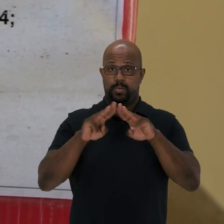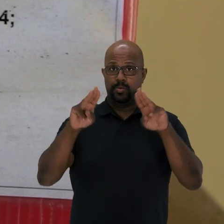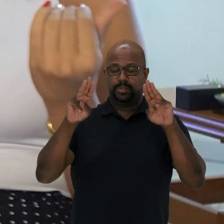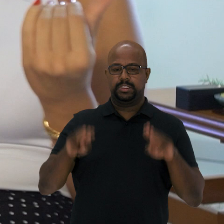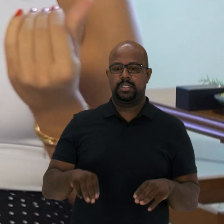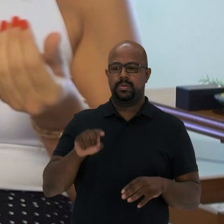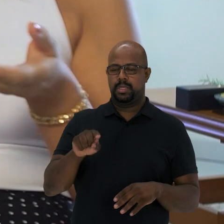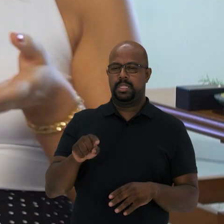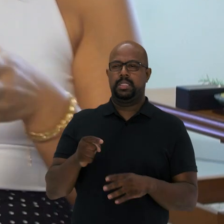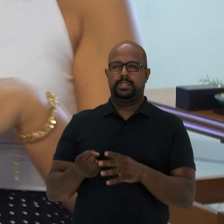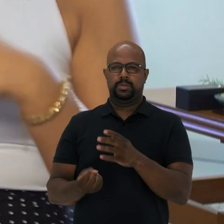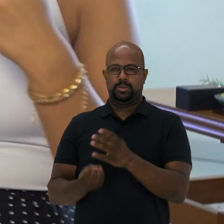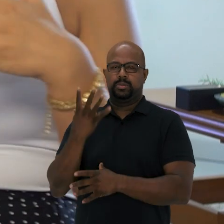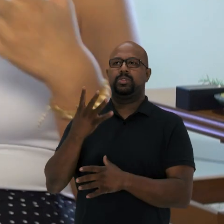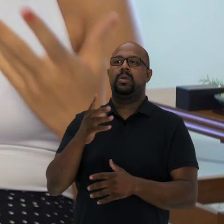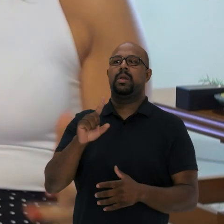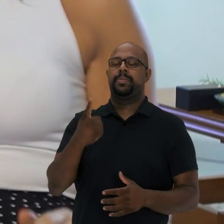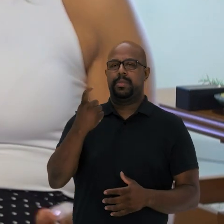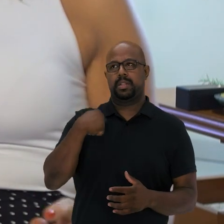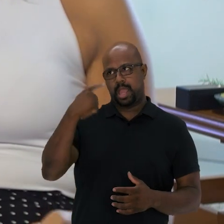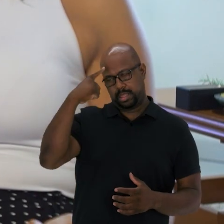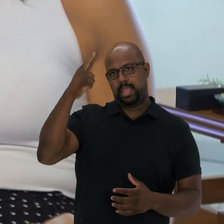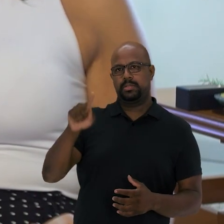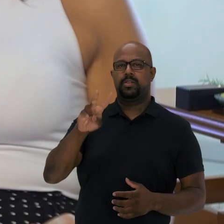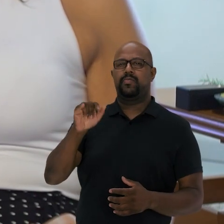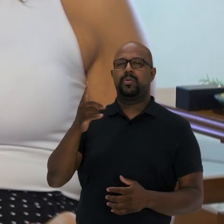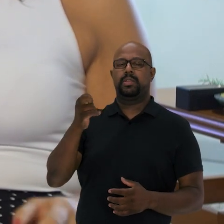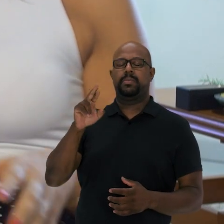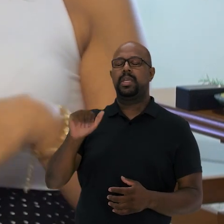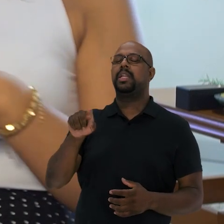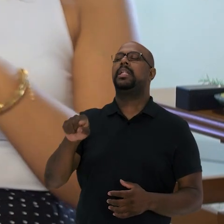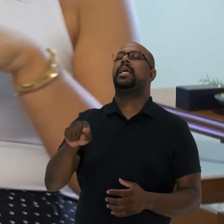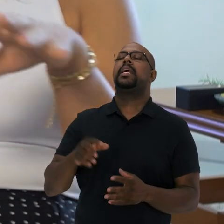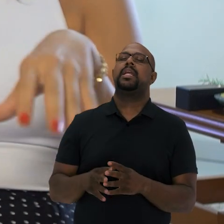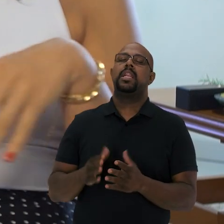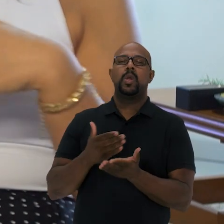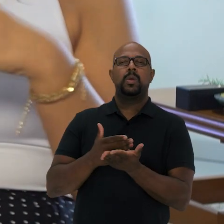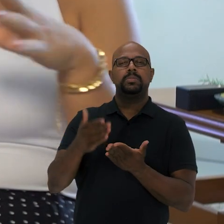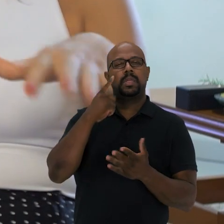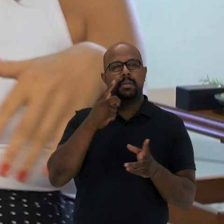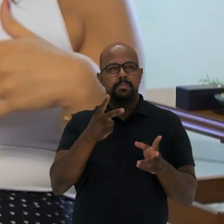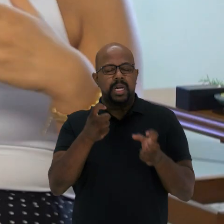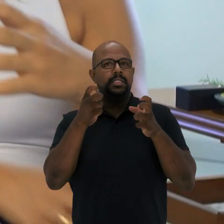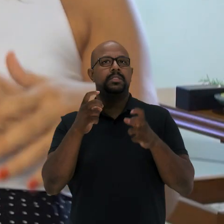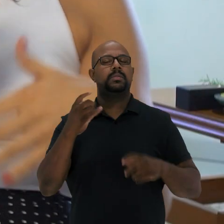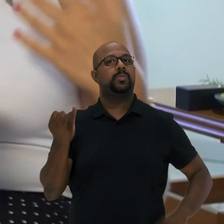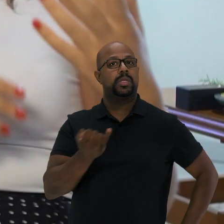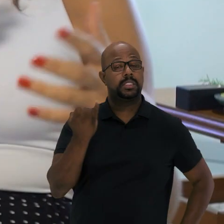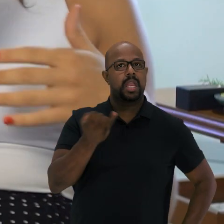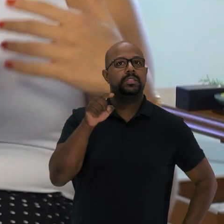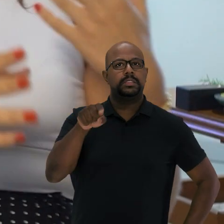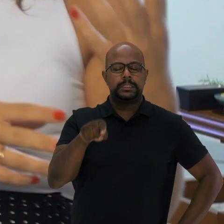O museu, ele surgiu primeiramente da ideia do seu Valterilha, né? Ele começou a perceber